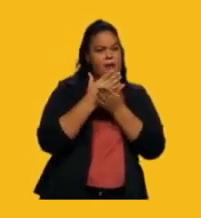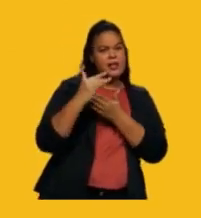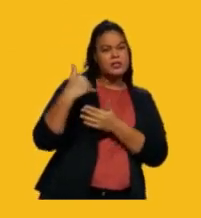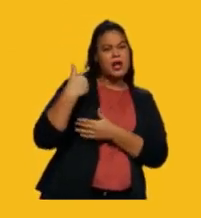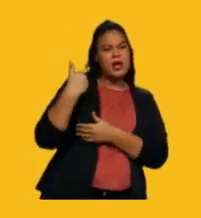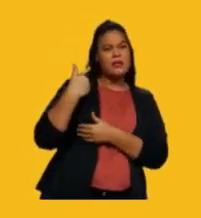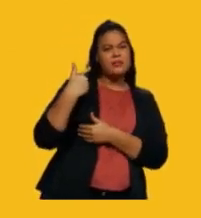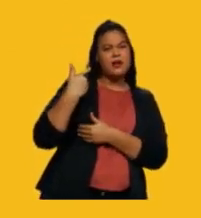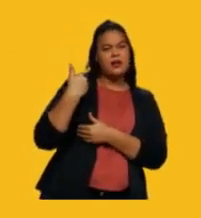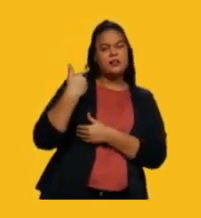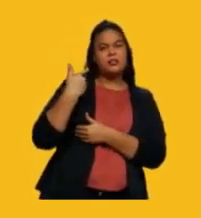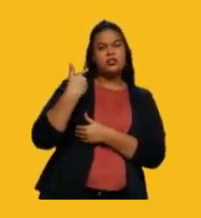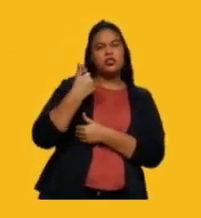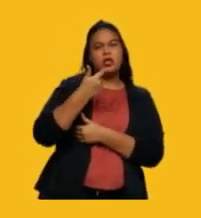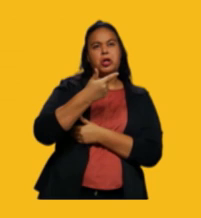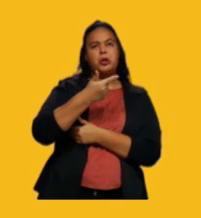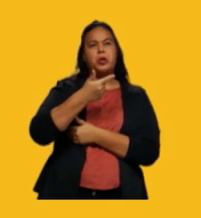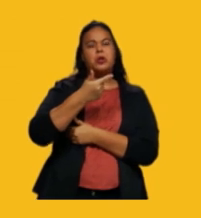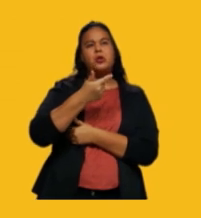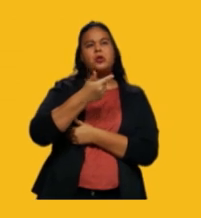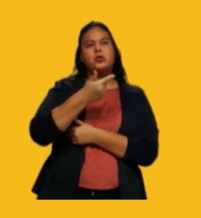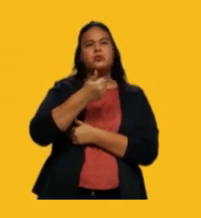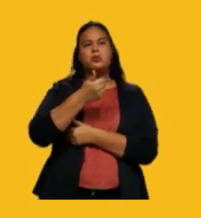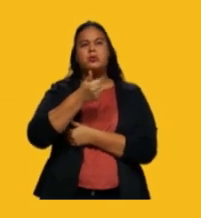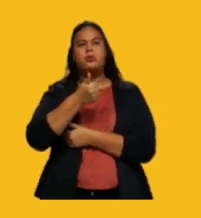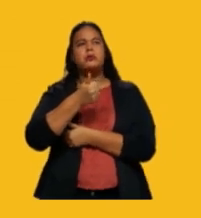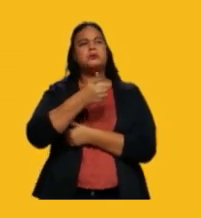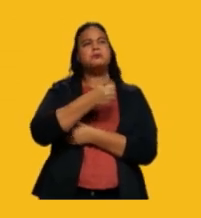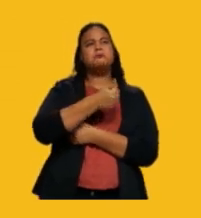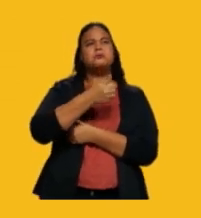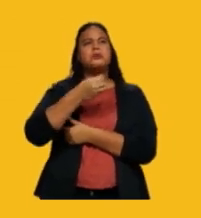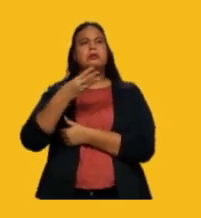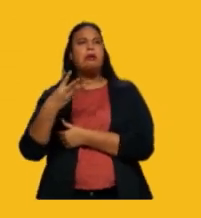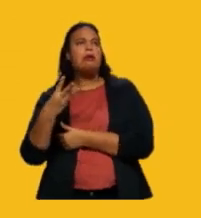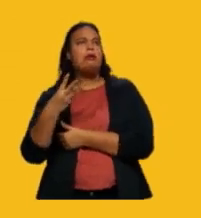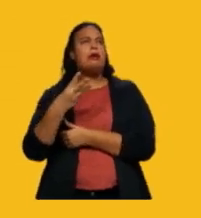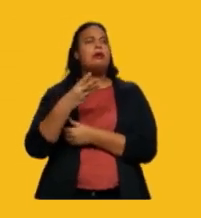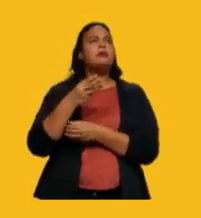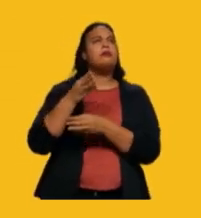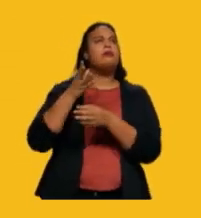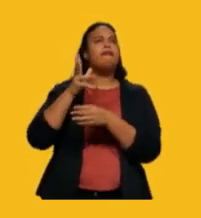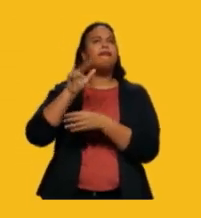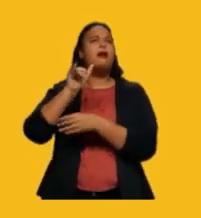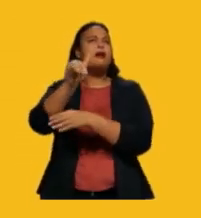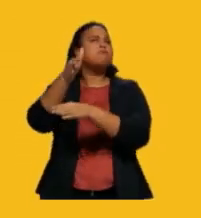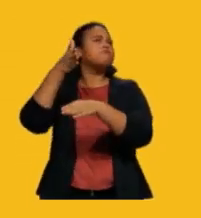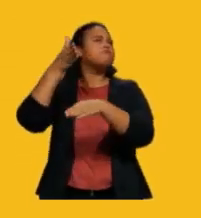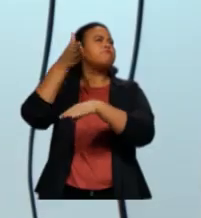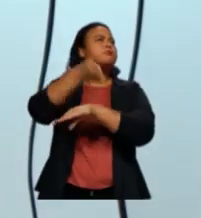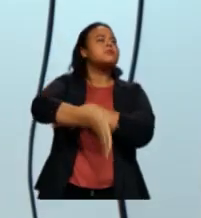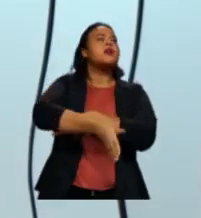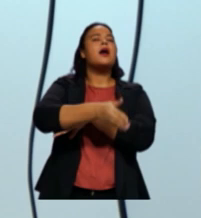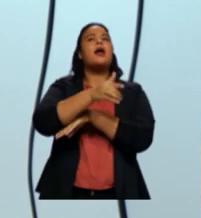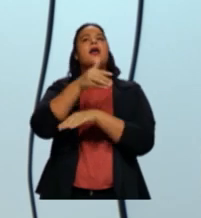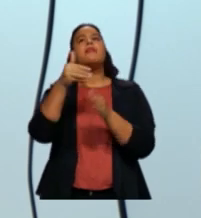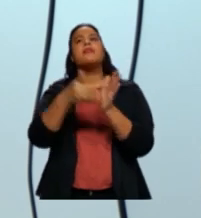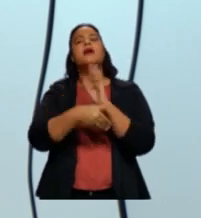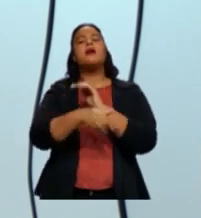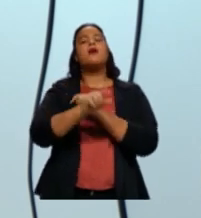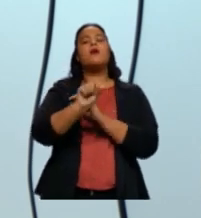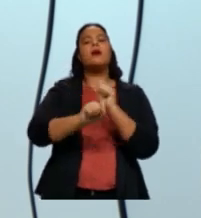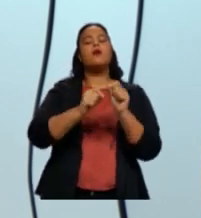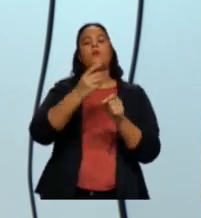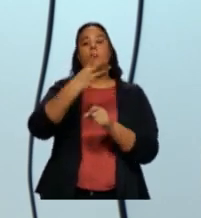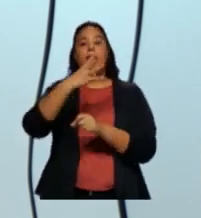13 e se estende, né, aí para 40, 50, depende também de cada mulher.